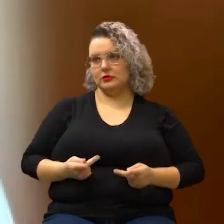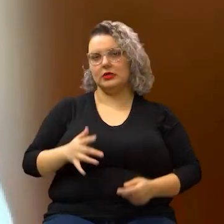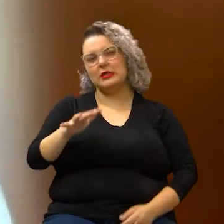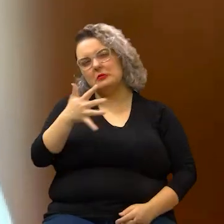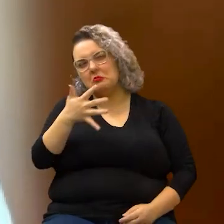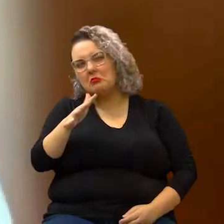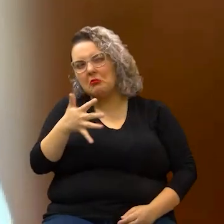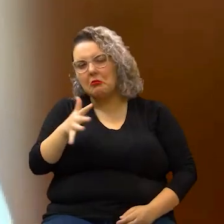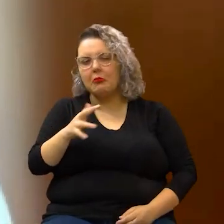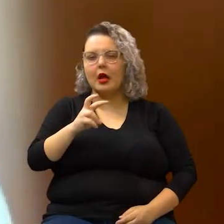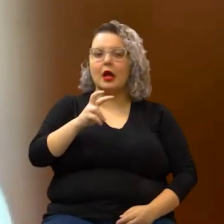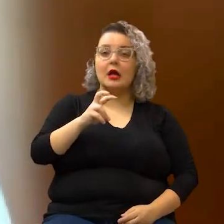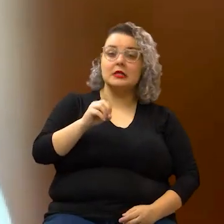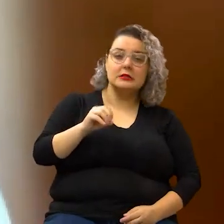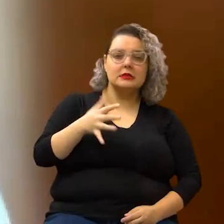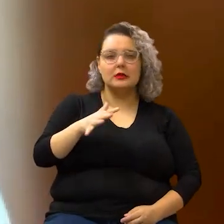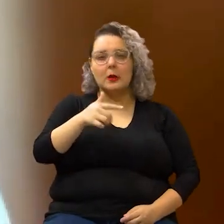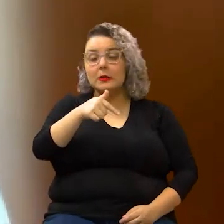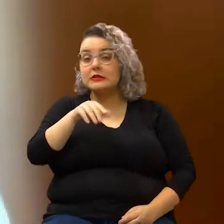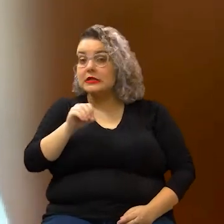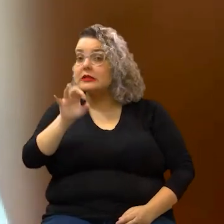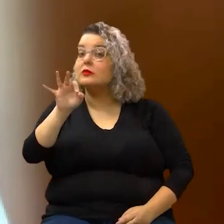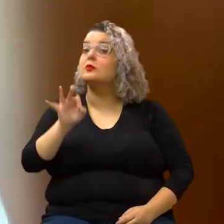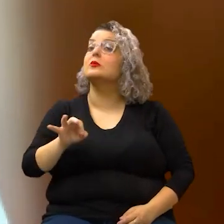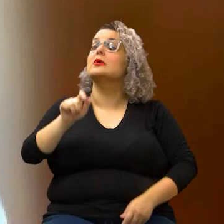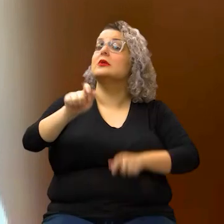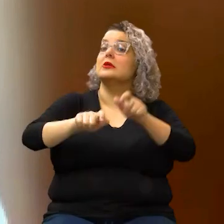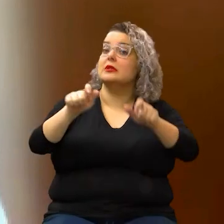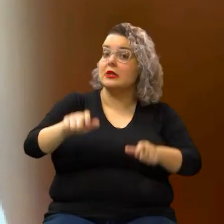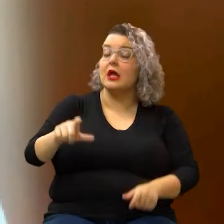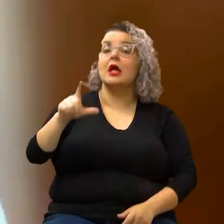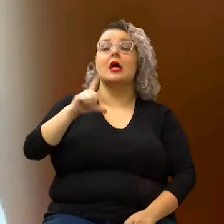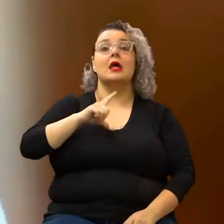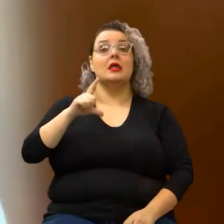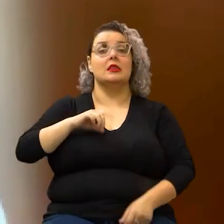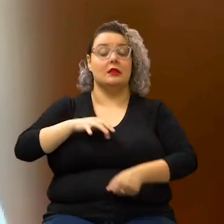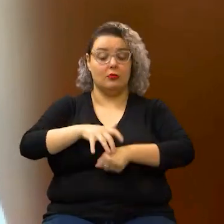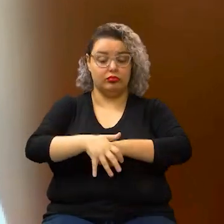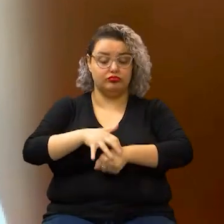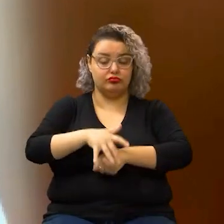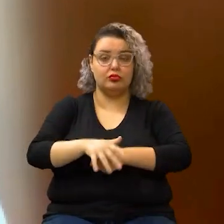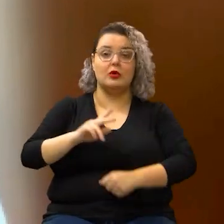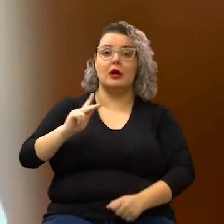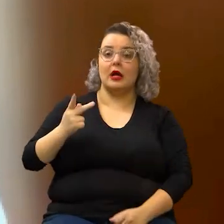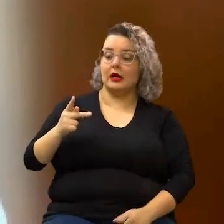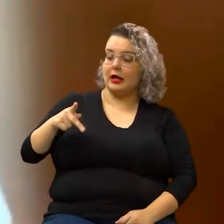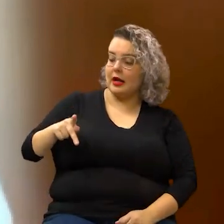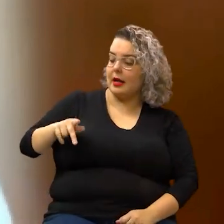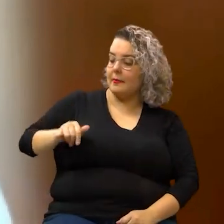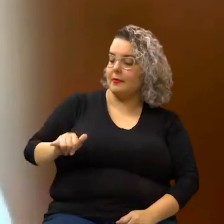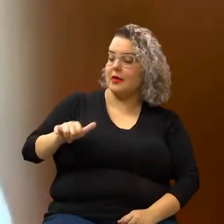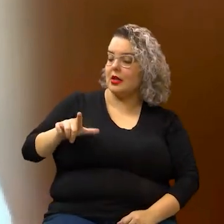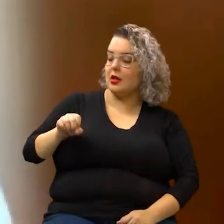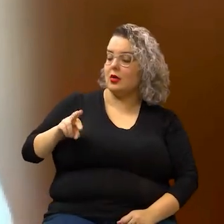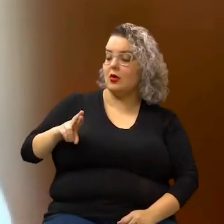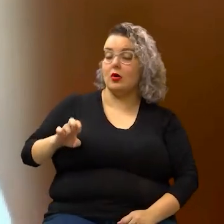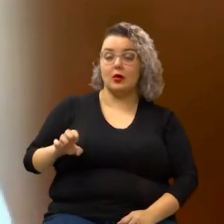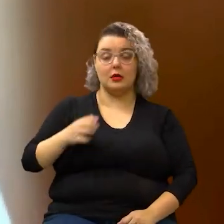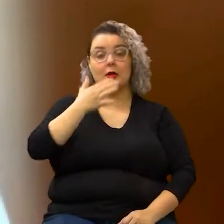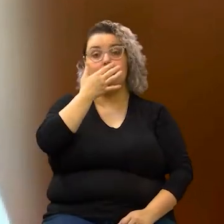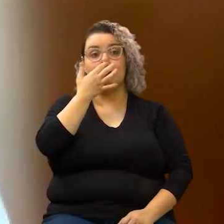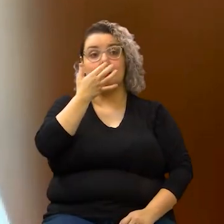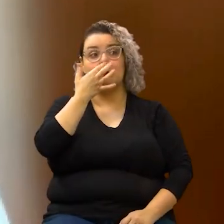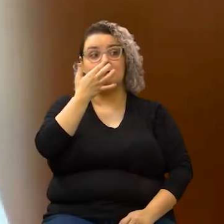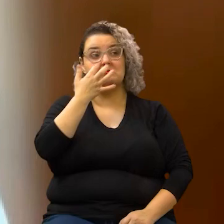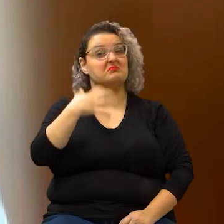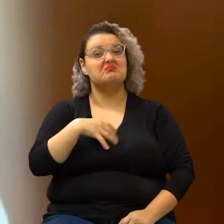e aproximadamente 50 a 70% das pessoas têm infecção pelo H. pylori e muitas